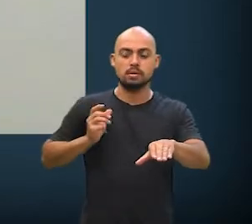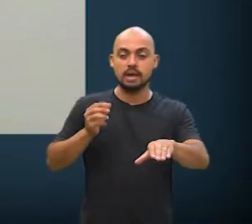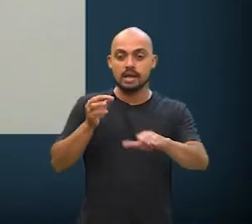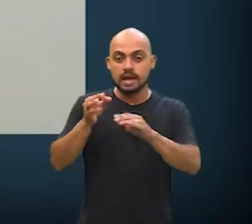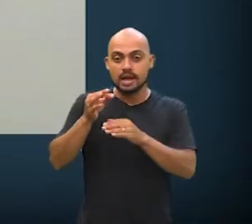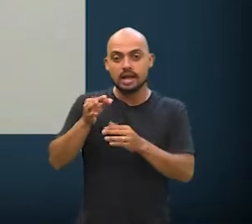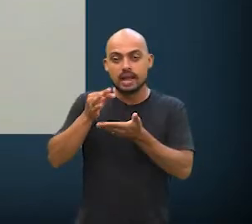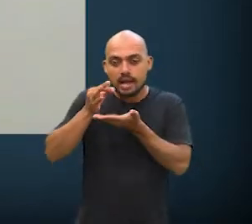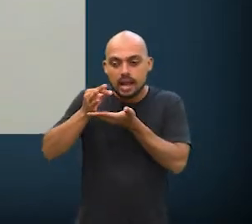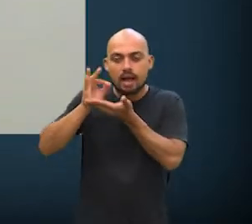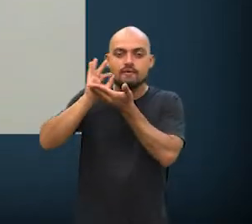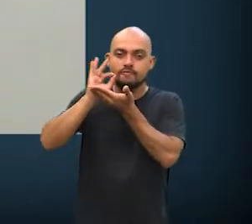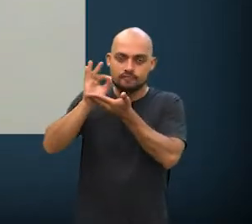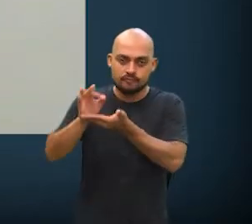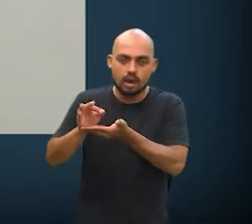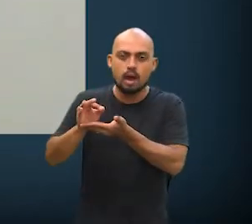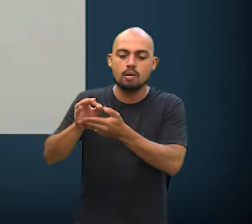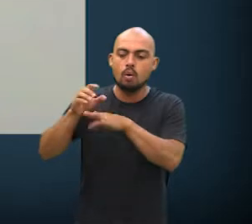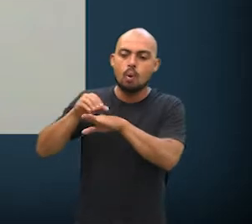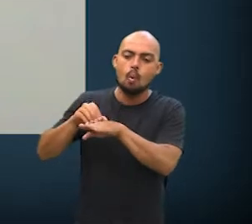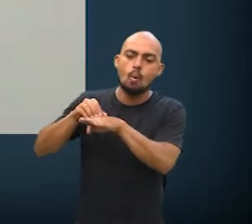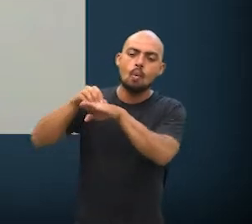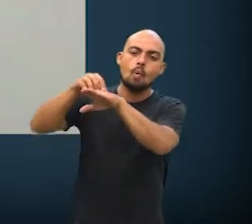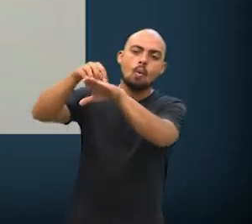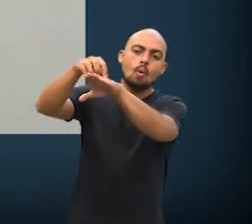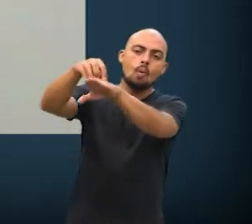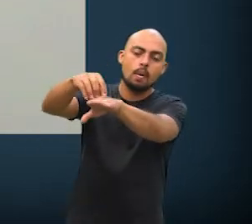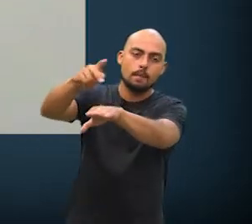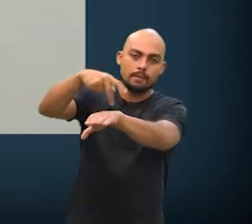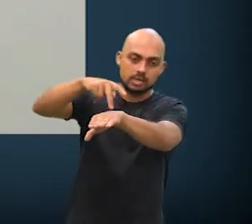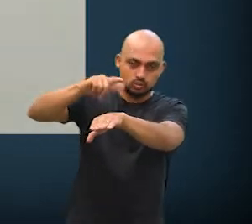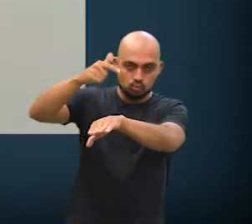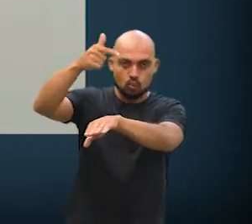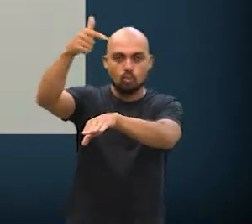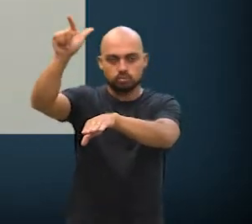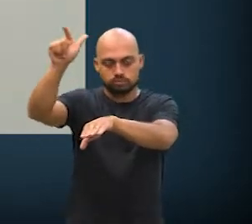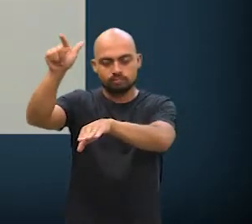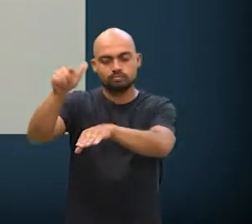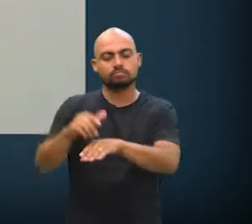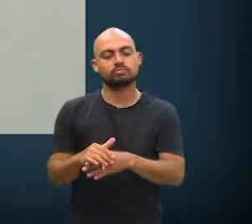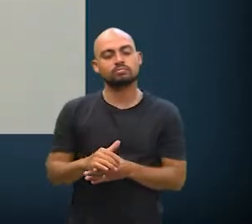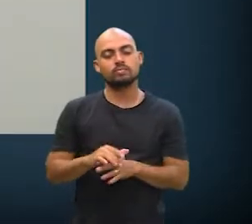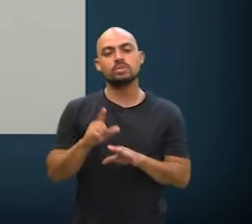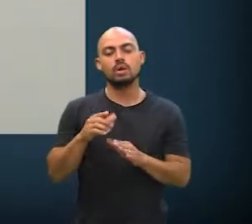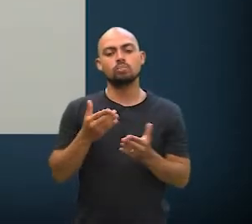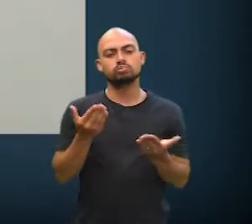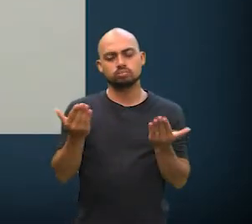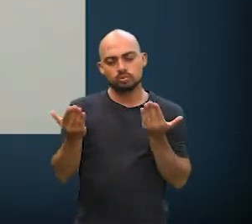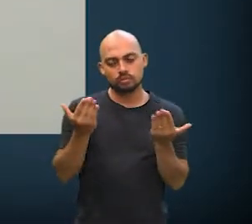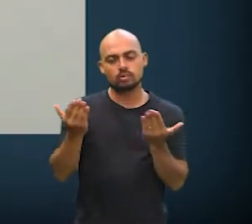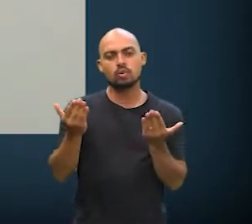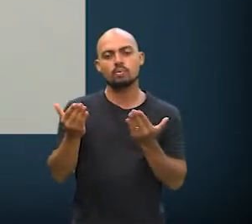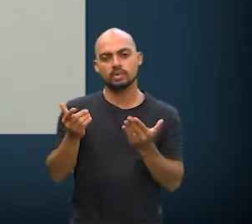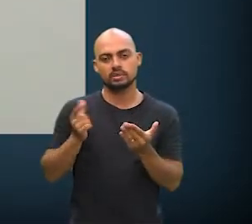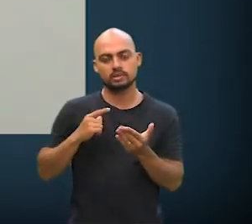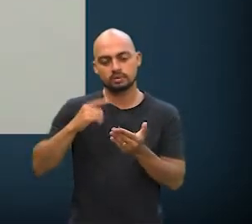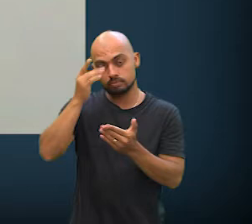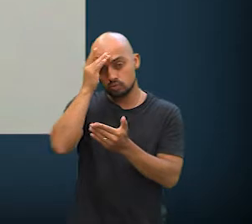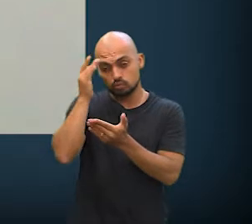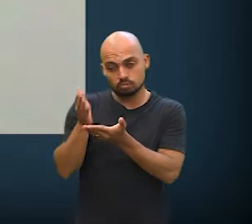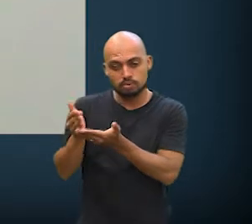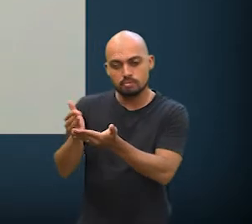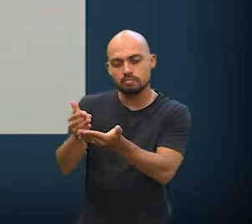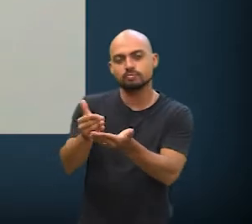de café para começar a equalizar, né, e balancear essa queda na importação, trazendo mais exportadores para dentro da